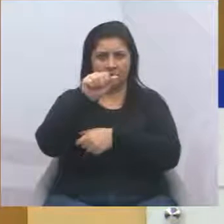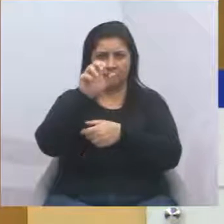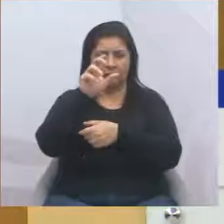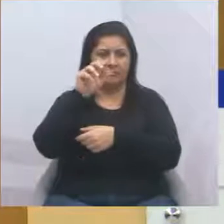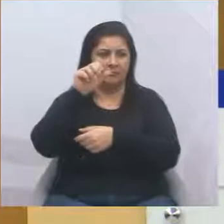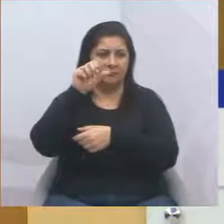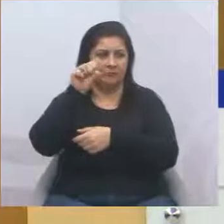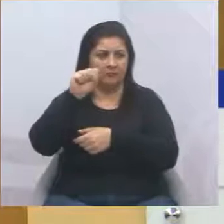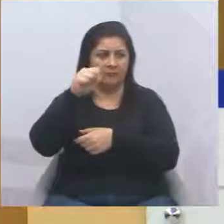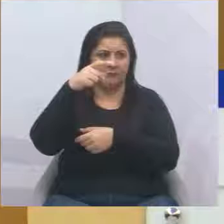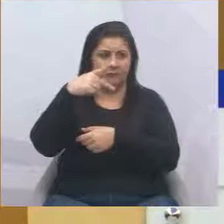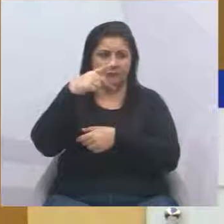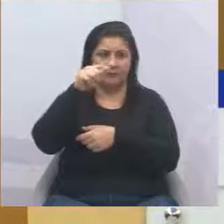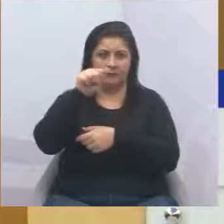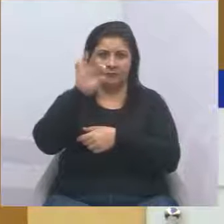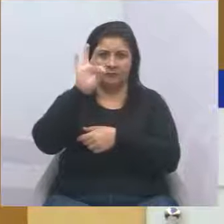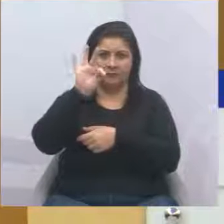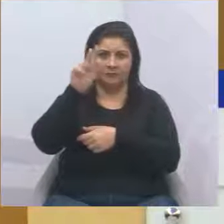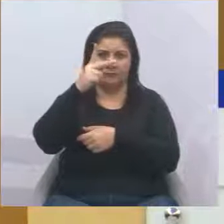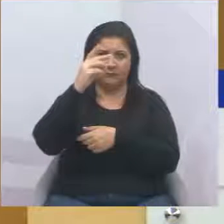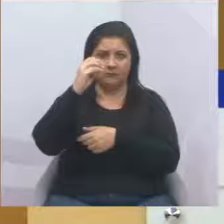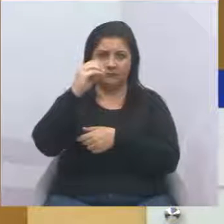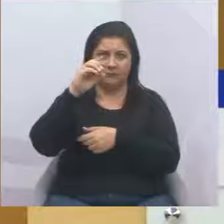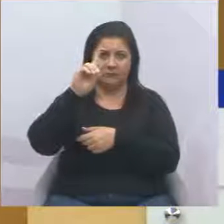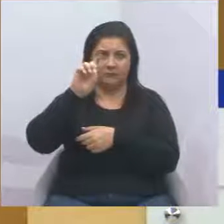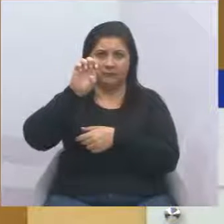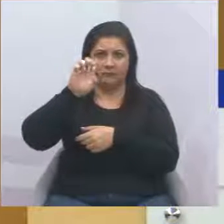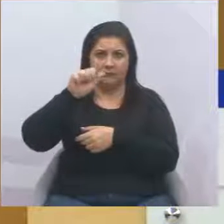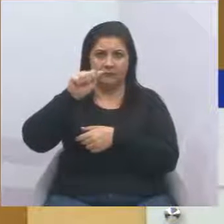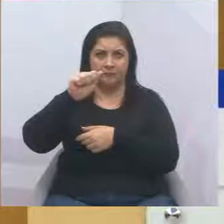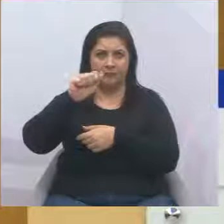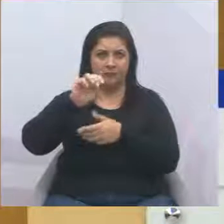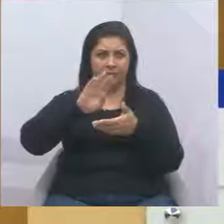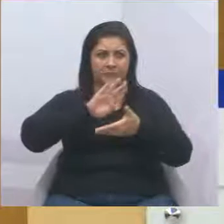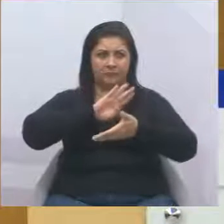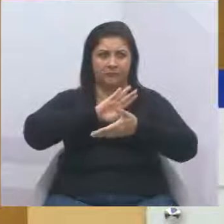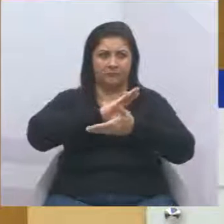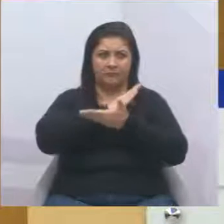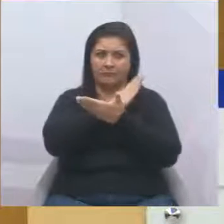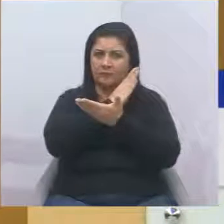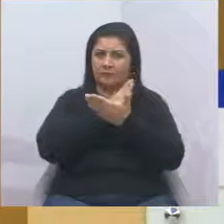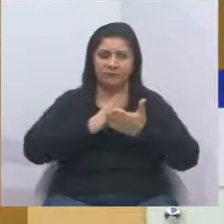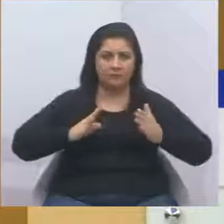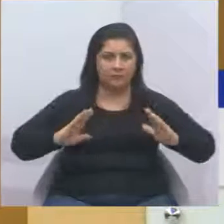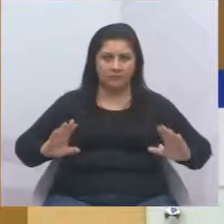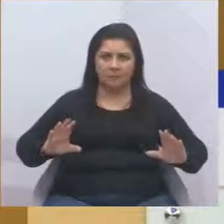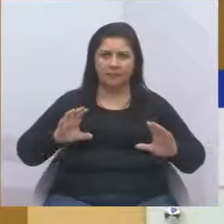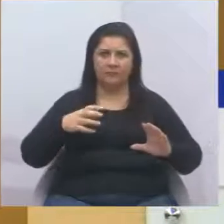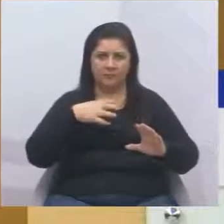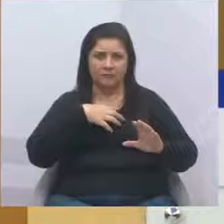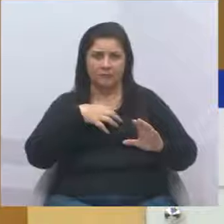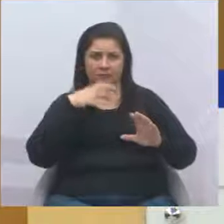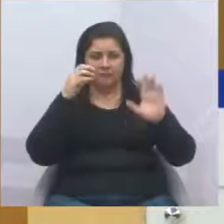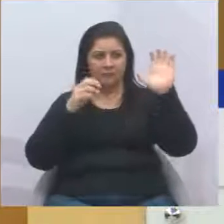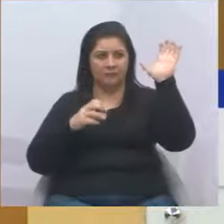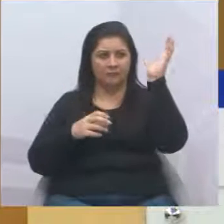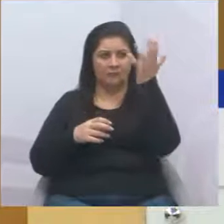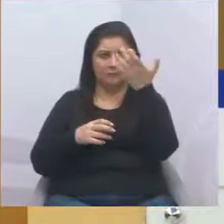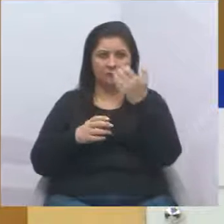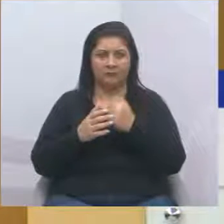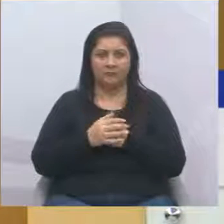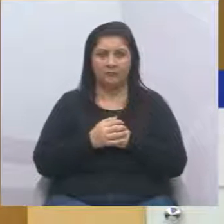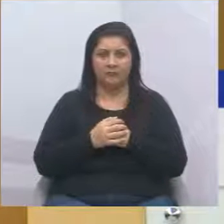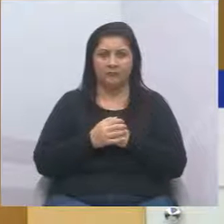propriedades particulares, bem como a erradicação da espécie leucaena leucocefala,